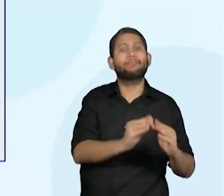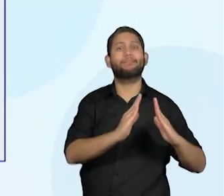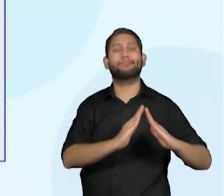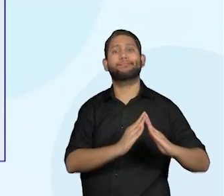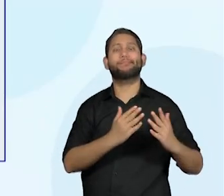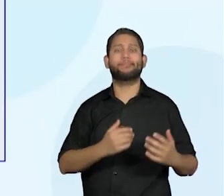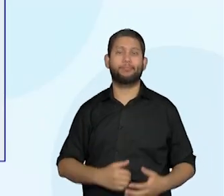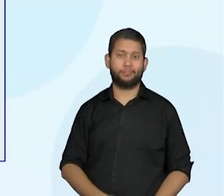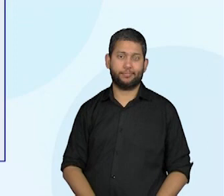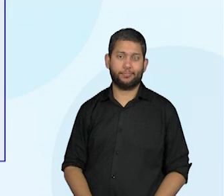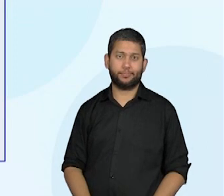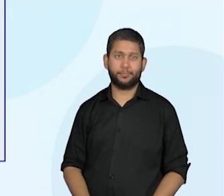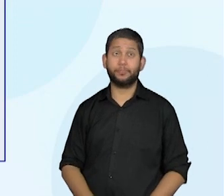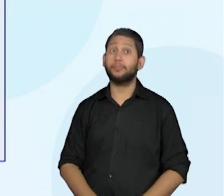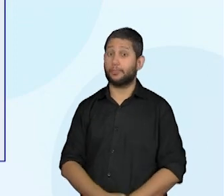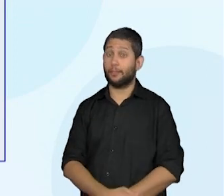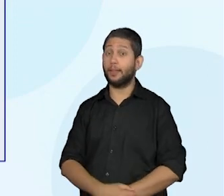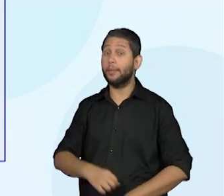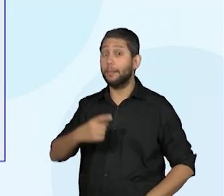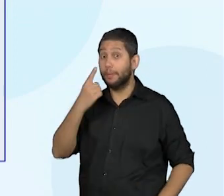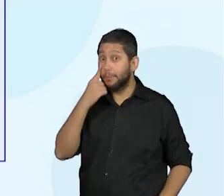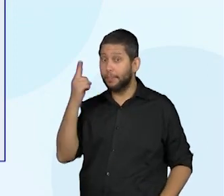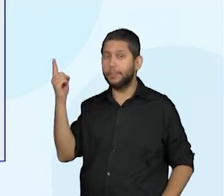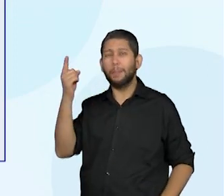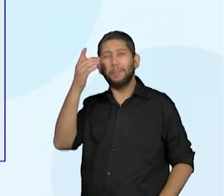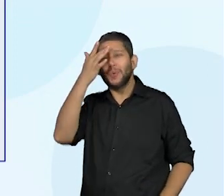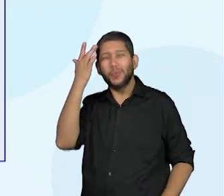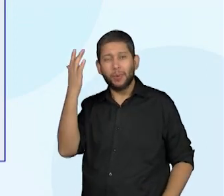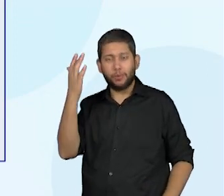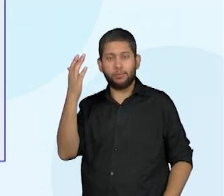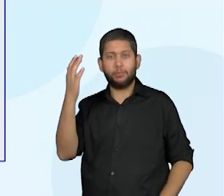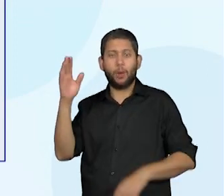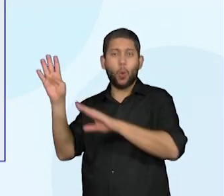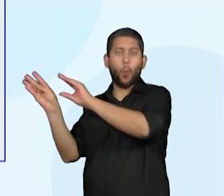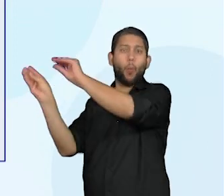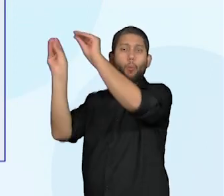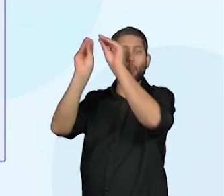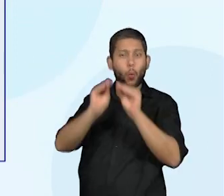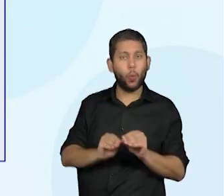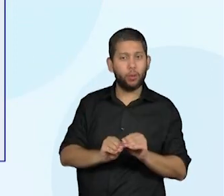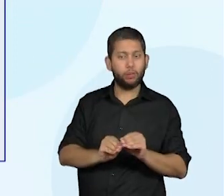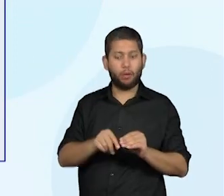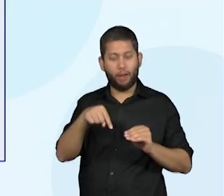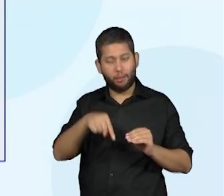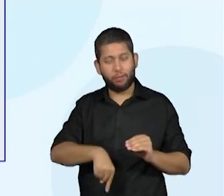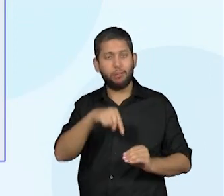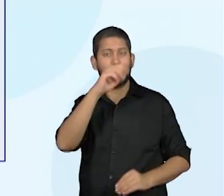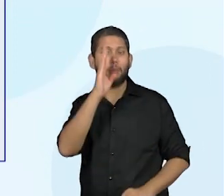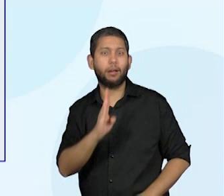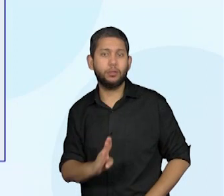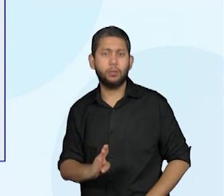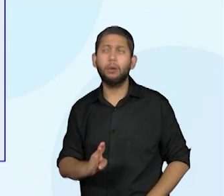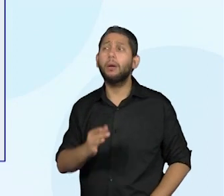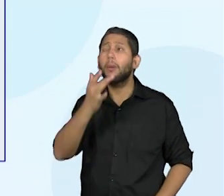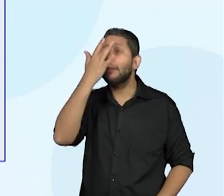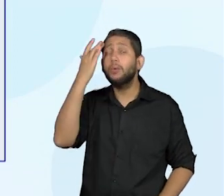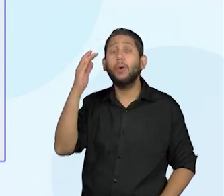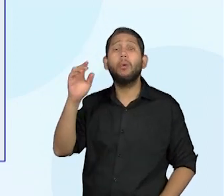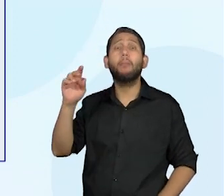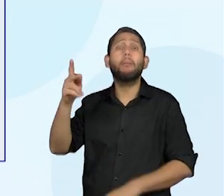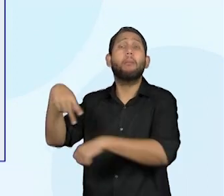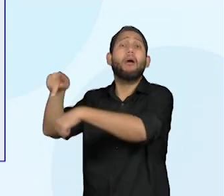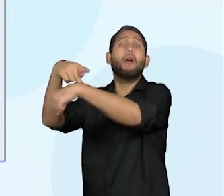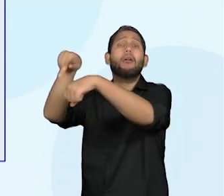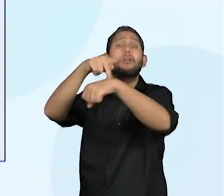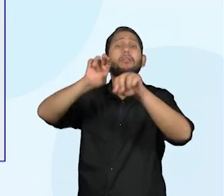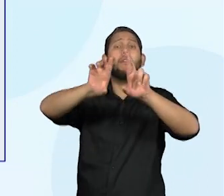os imigrantes trouxeram muitas contribuições. Então, os imigrantes africanos trouxeram contribuições na culinária,